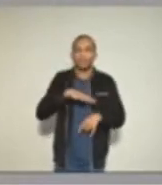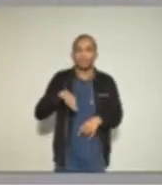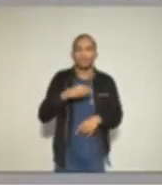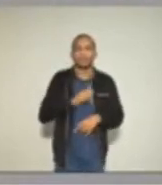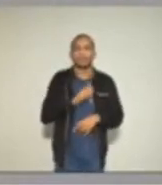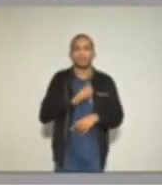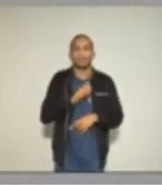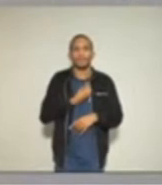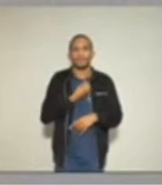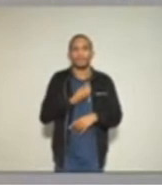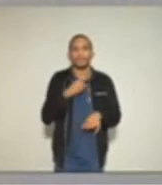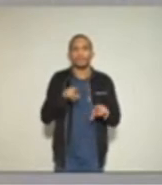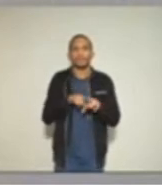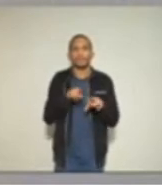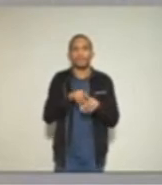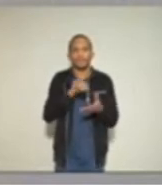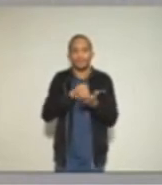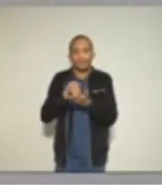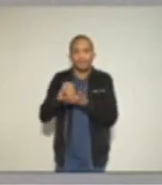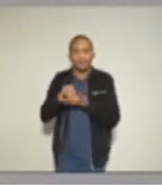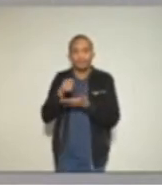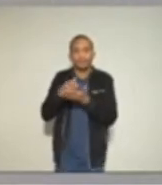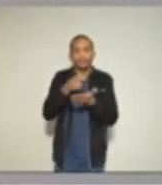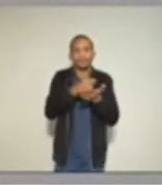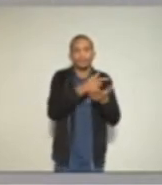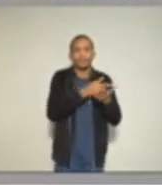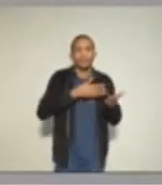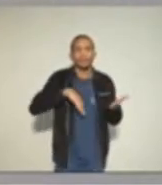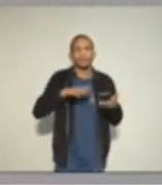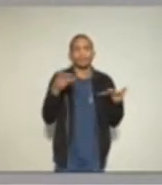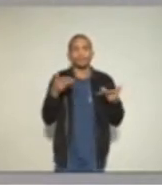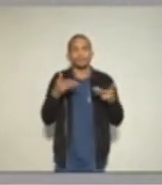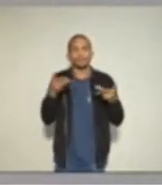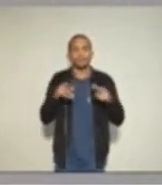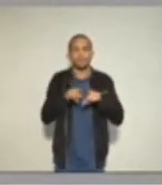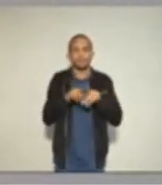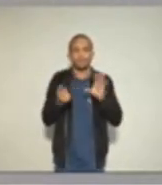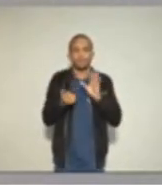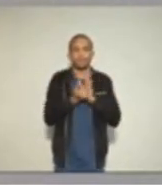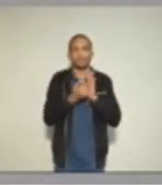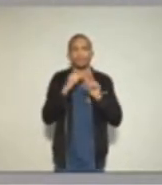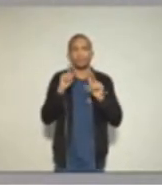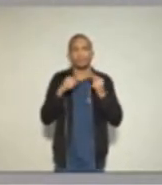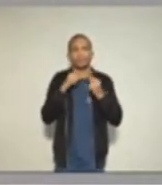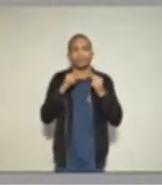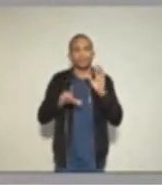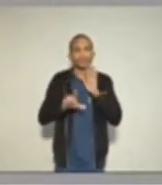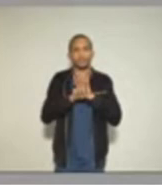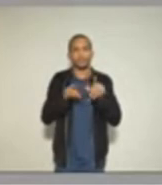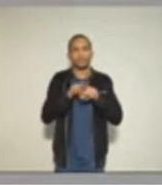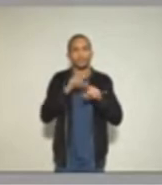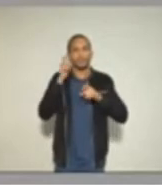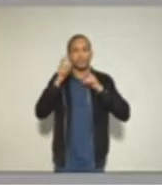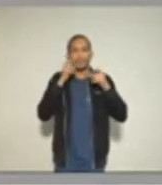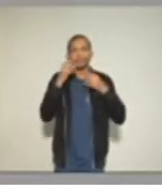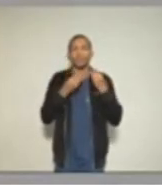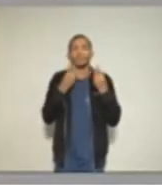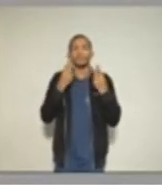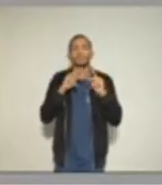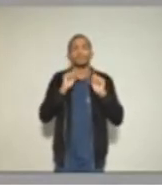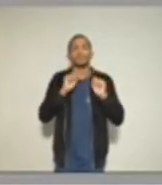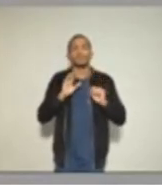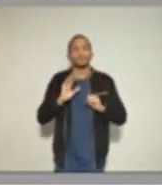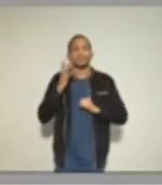da forma de remuneração direta estabelecida hoje pelo marco legal, né, e a preocupação de como isso poderá se dar,